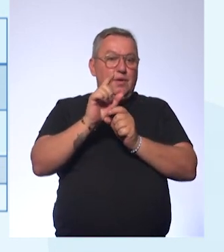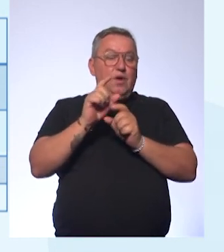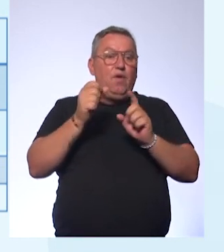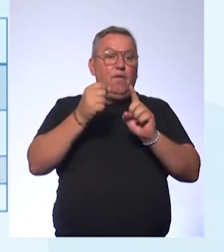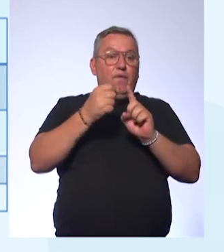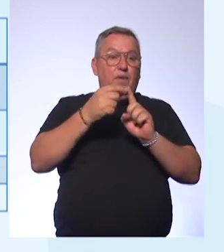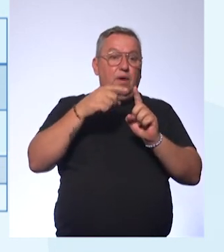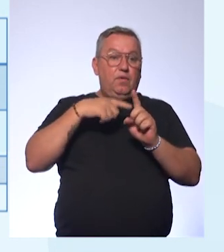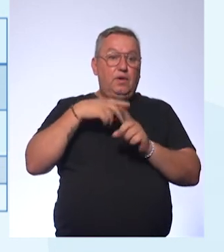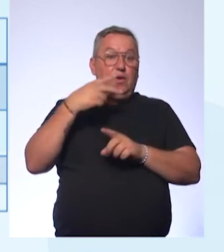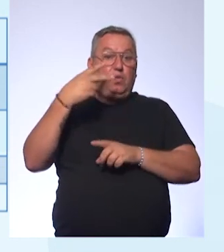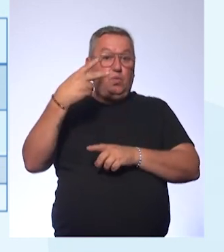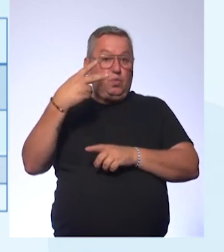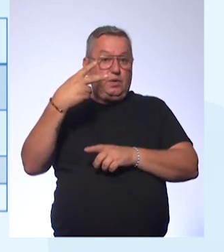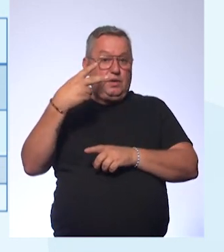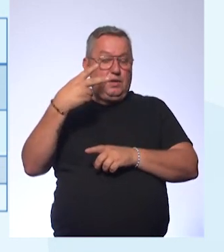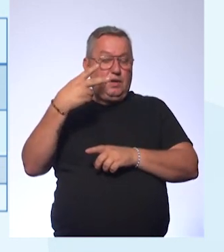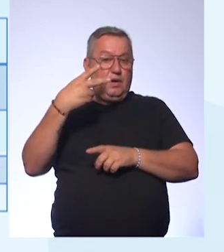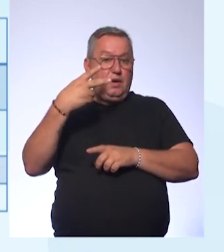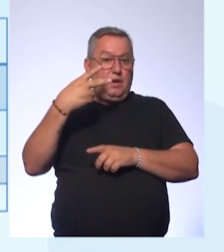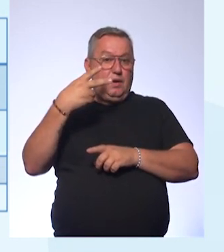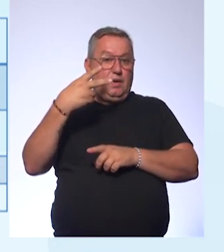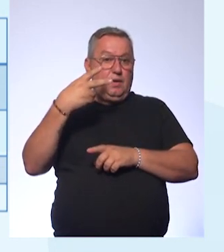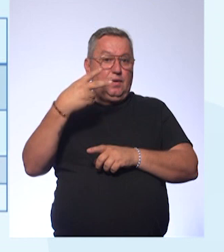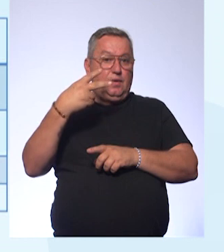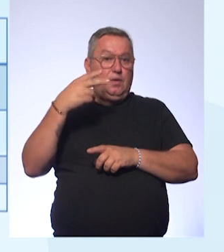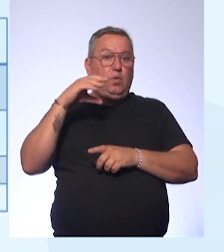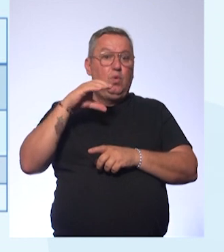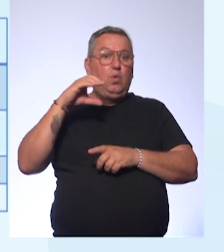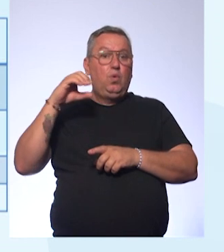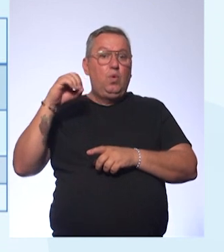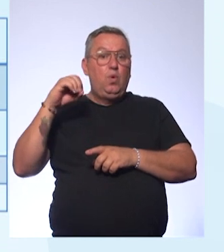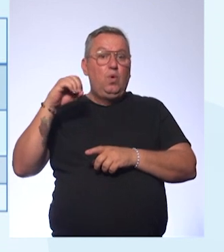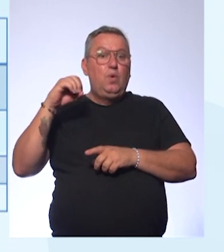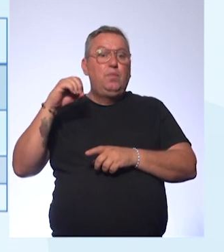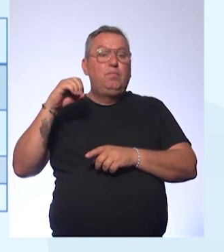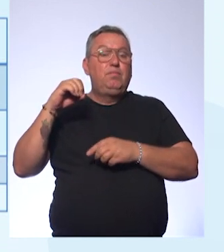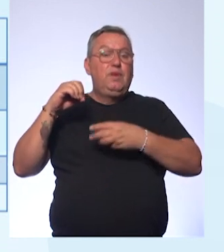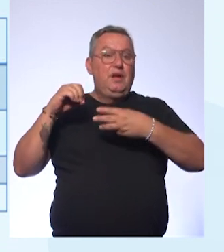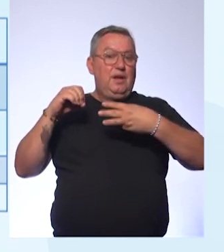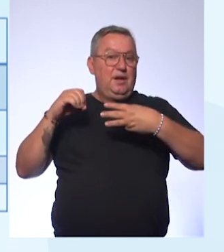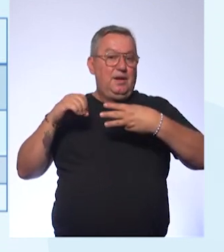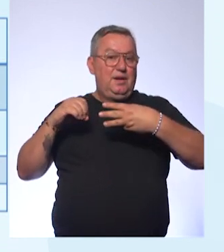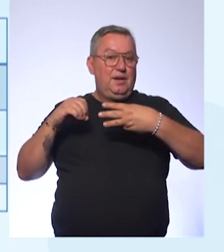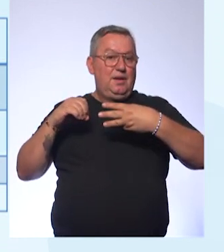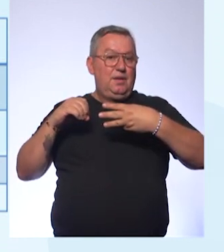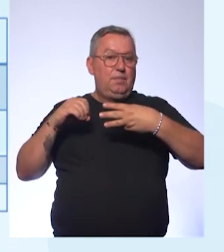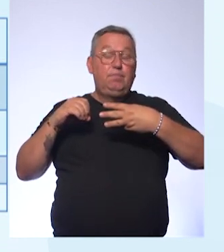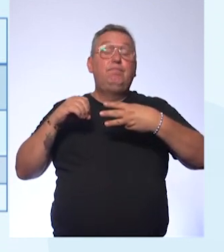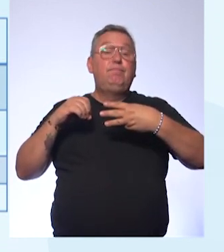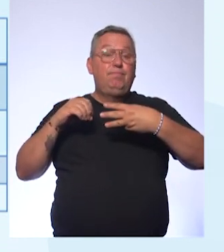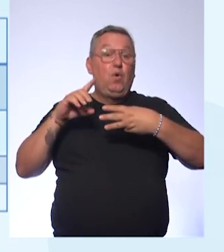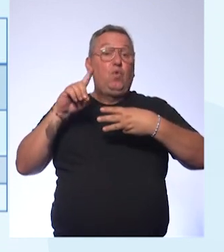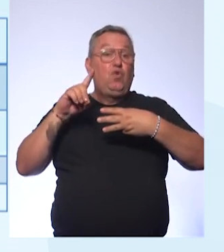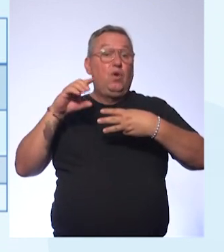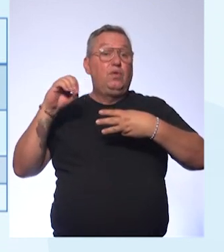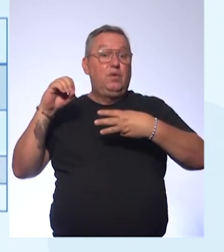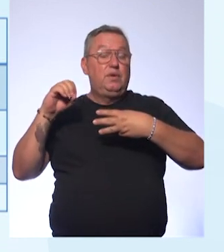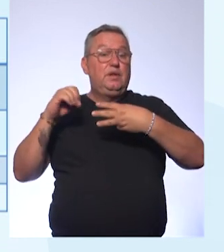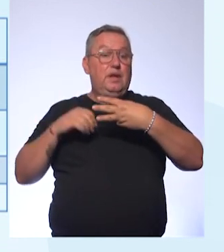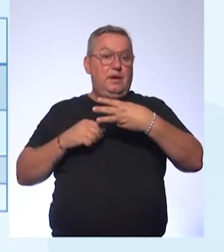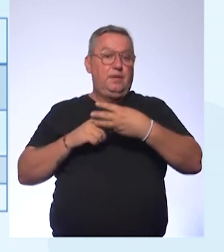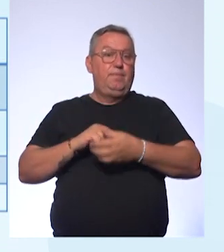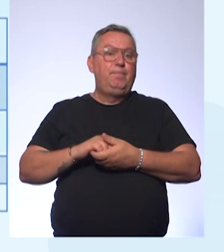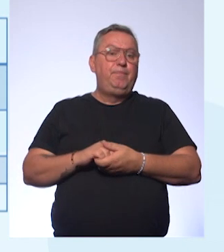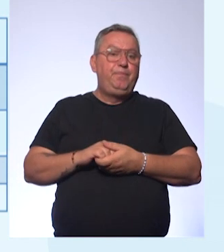temos 2 partículas e o monóxido de carbono, nós temos, ou monóxido não, dióxido de carbono, nós